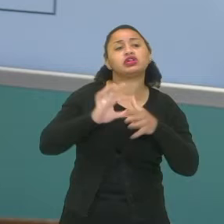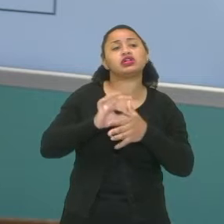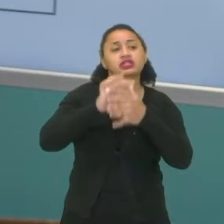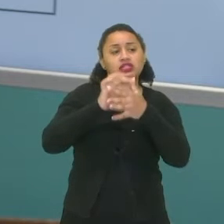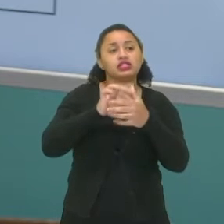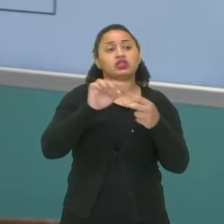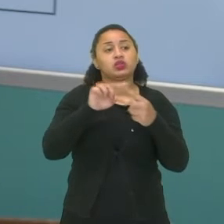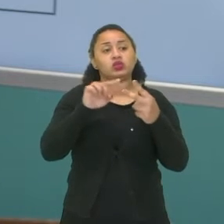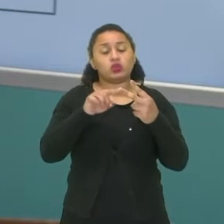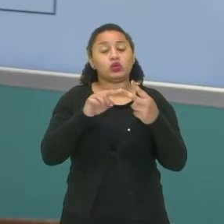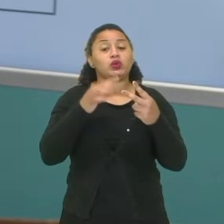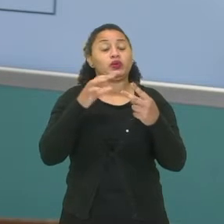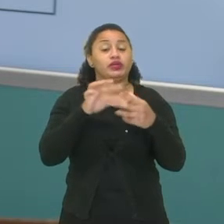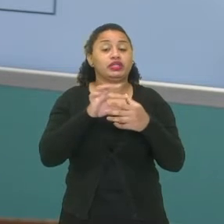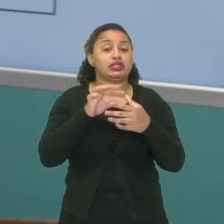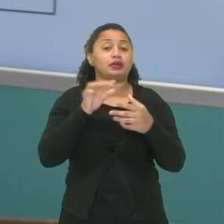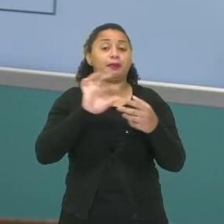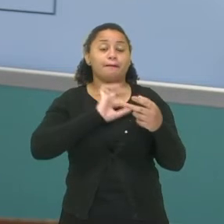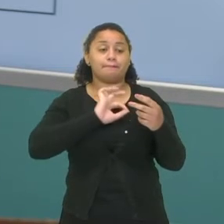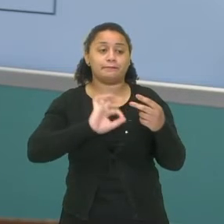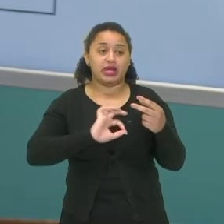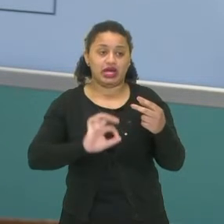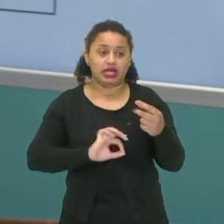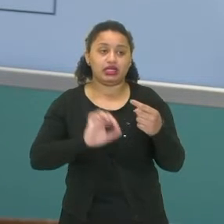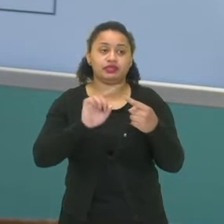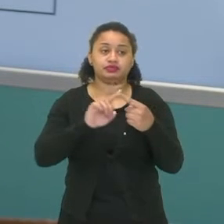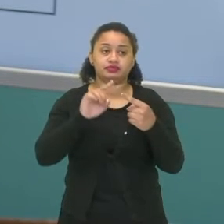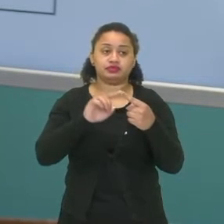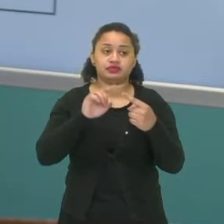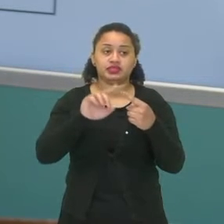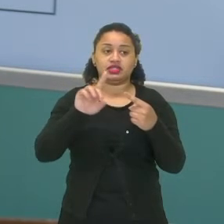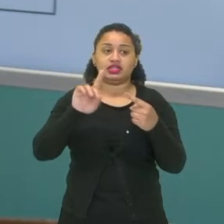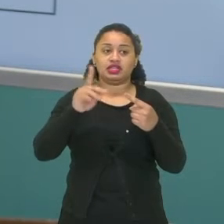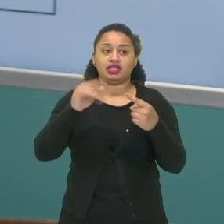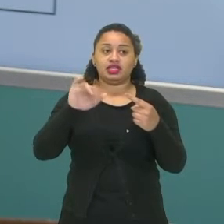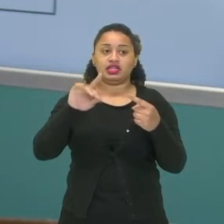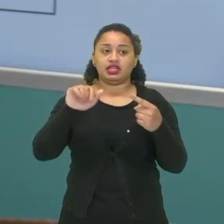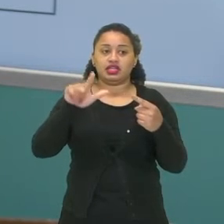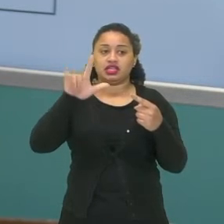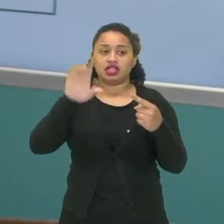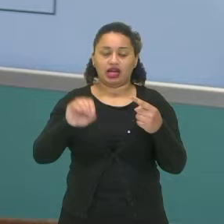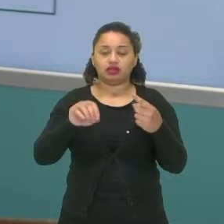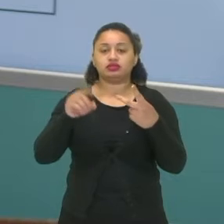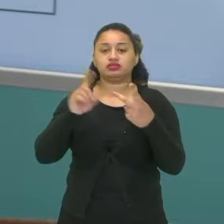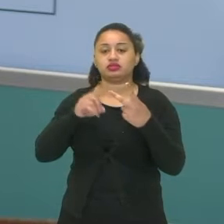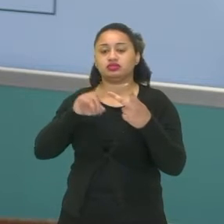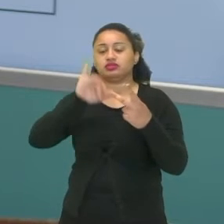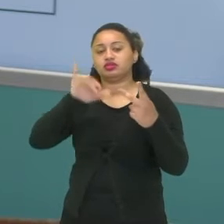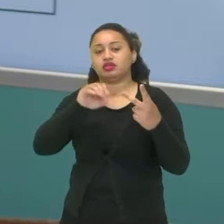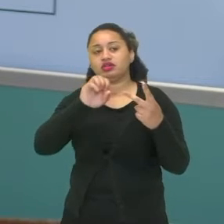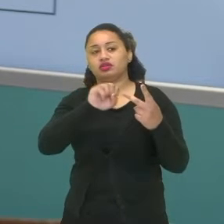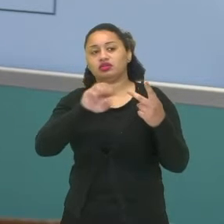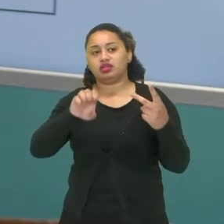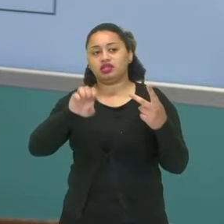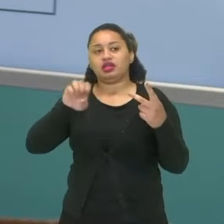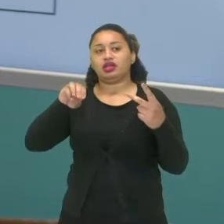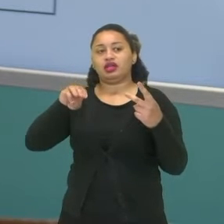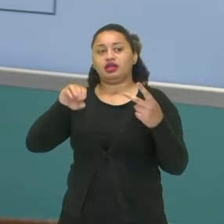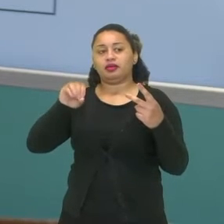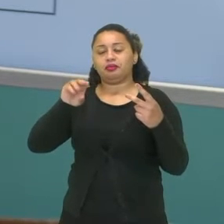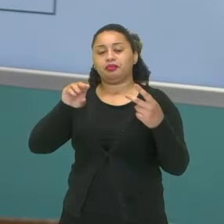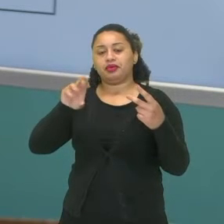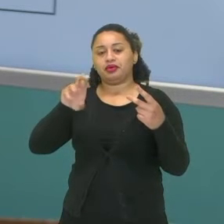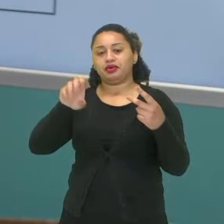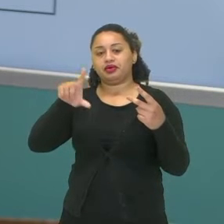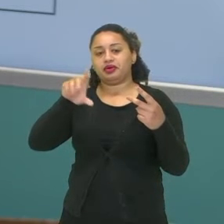dois padres, Padre Hidalgo e Padre José Morelos. Então, a gente vai ter aí esses camponeses, né?